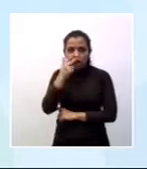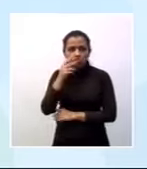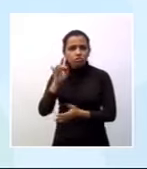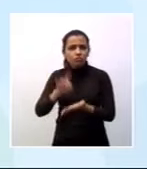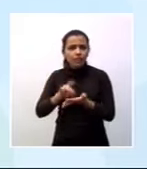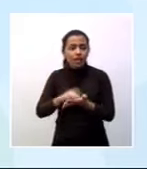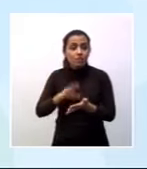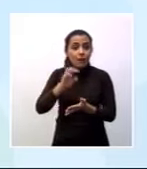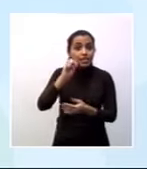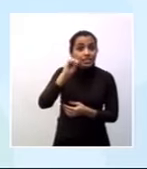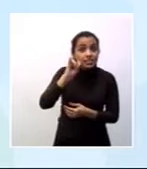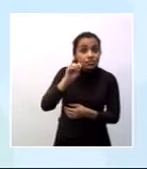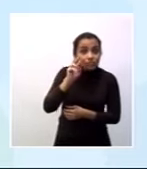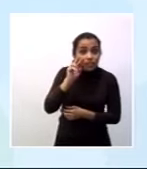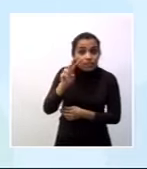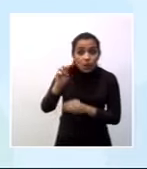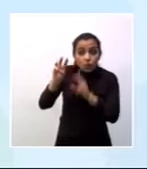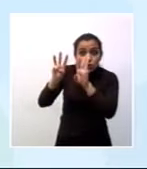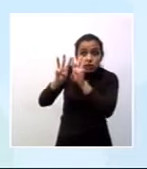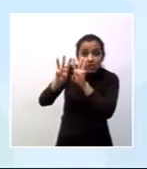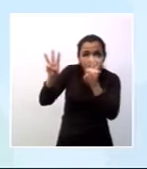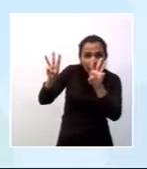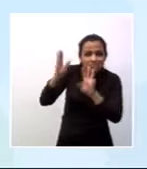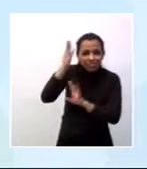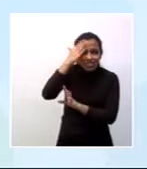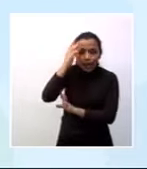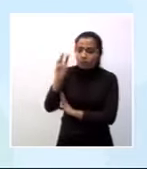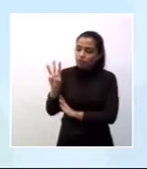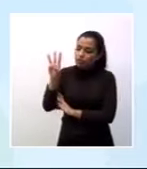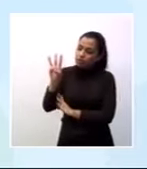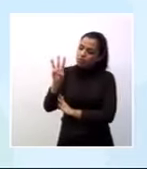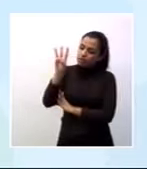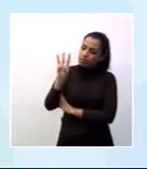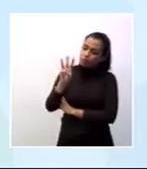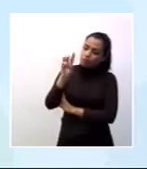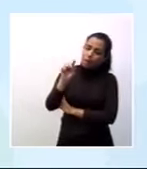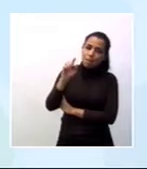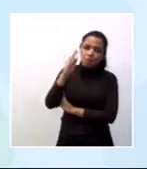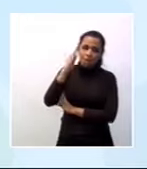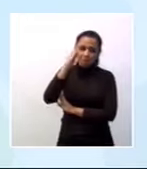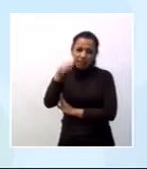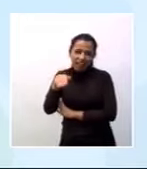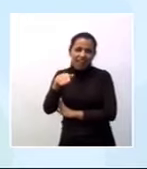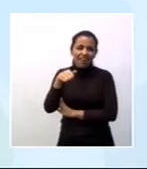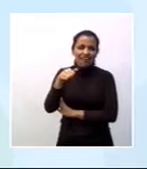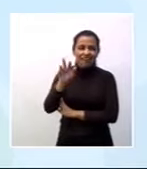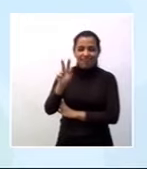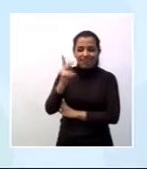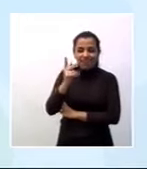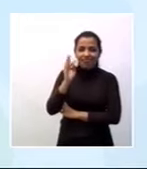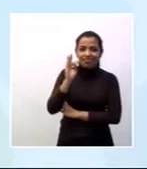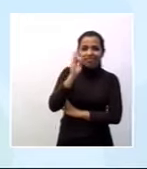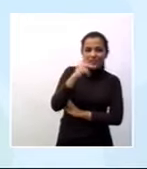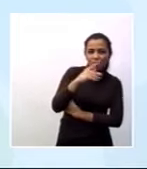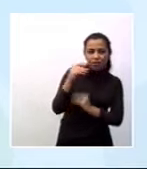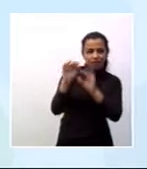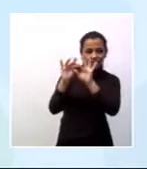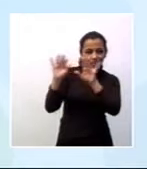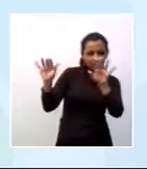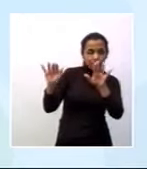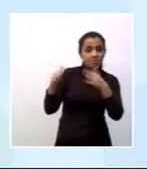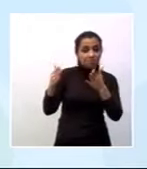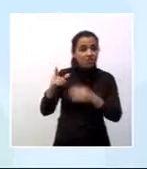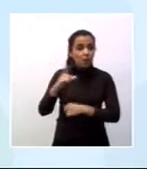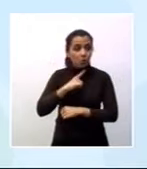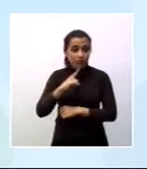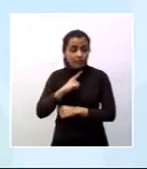tem lá o www.vova.com a gente não vai saber então a gente também tem esse sites falsos que eles são